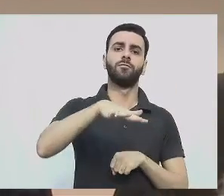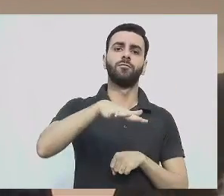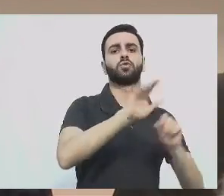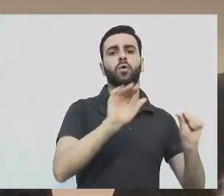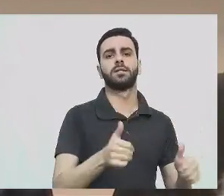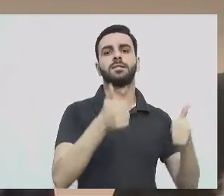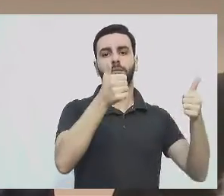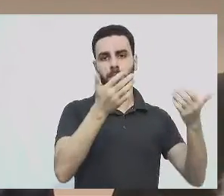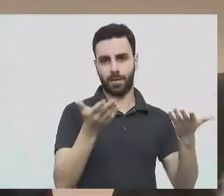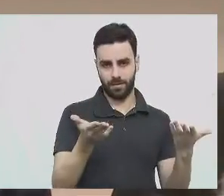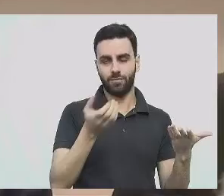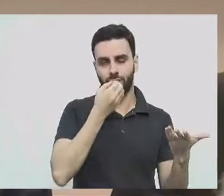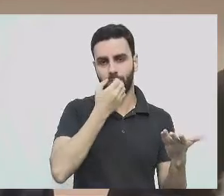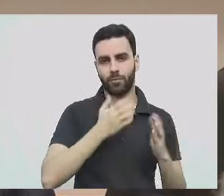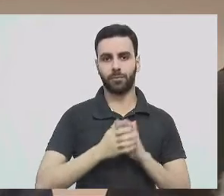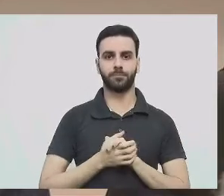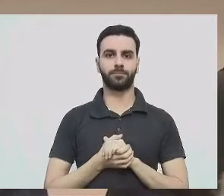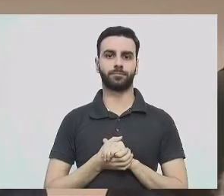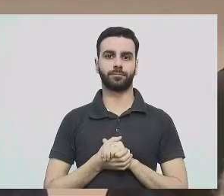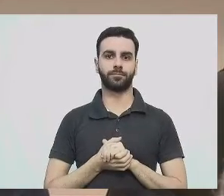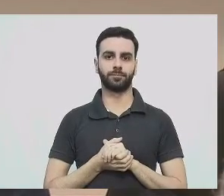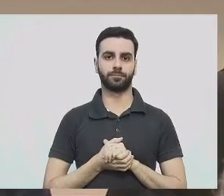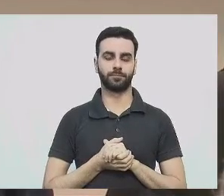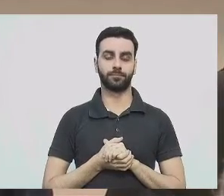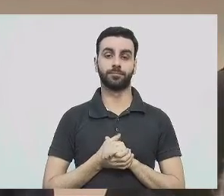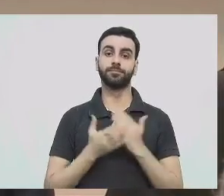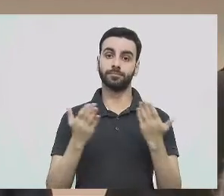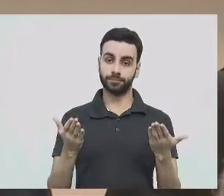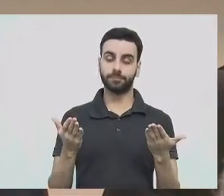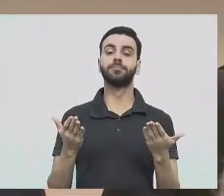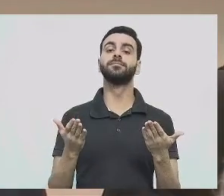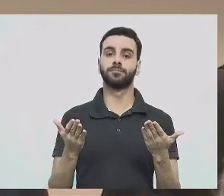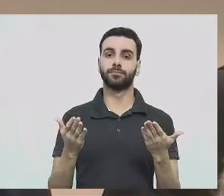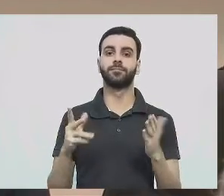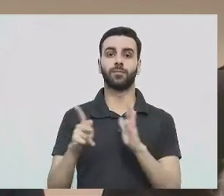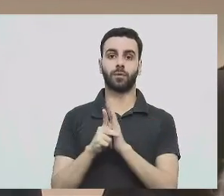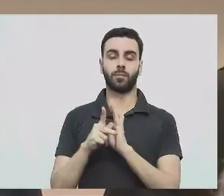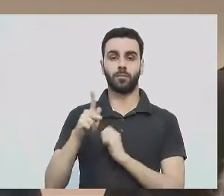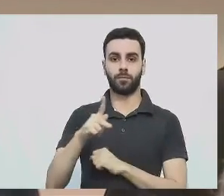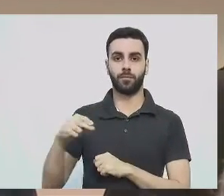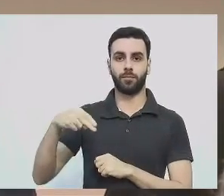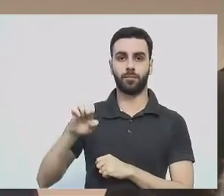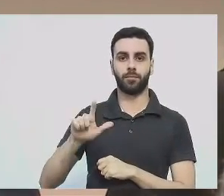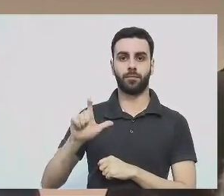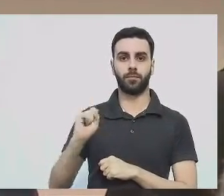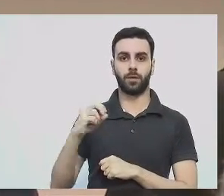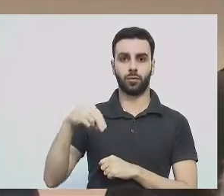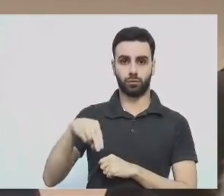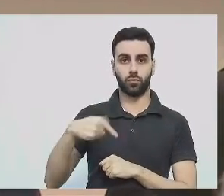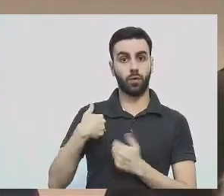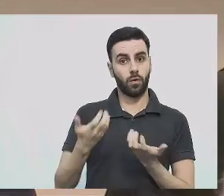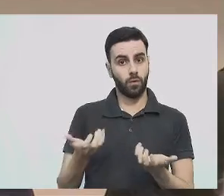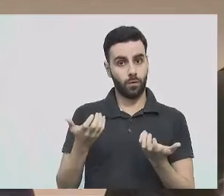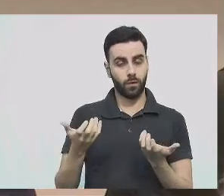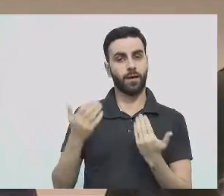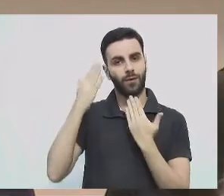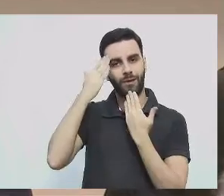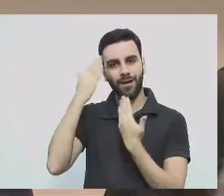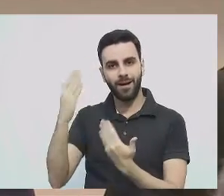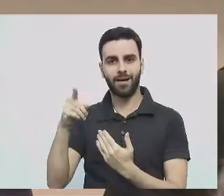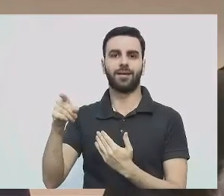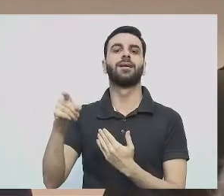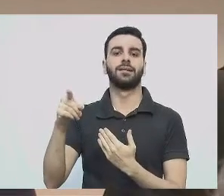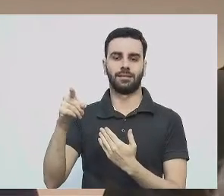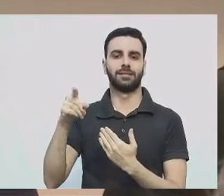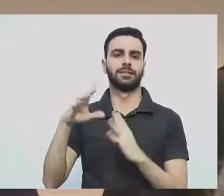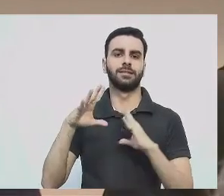a Univiçosa na nossa cidade. Então, em nome do professor Nelson Maciel, eu quero agradecer a